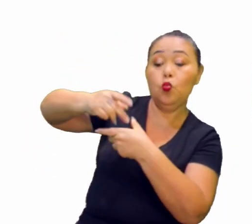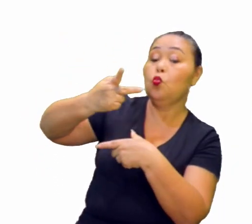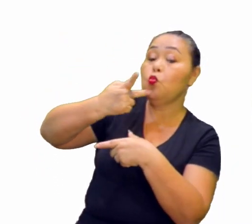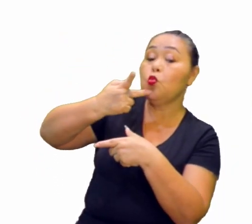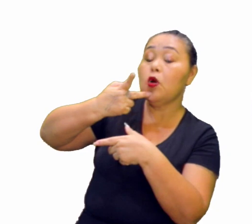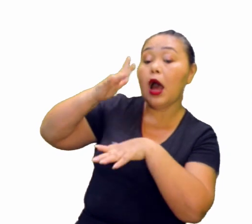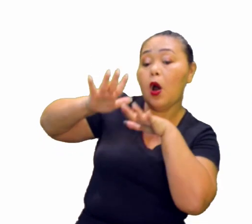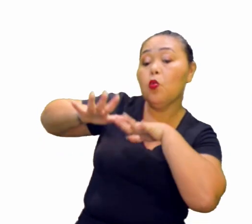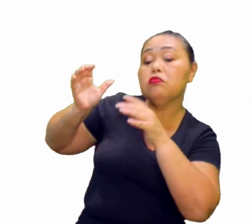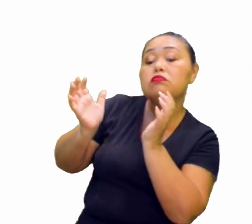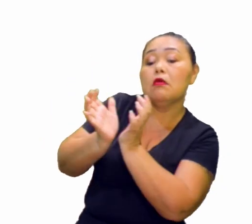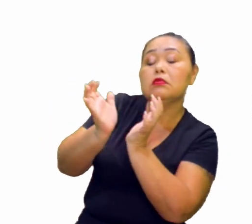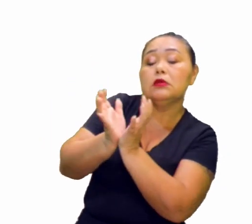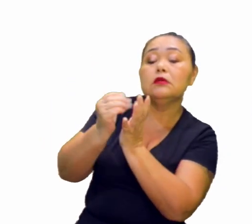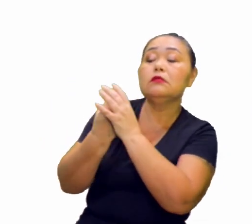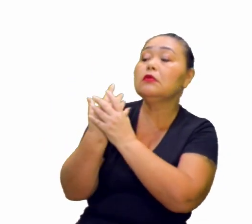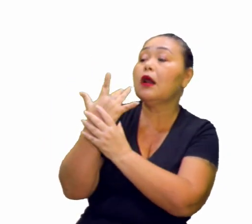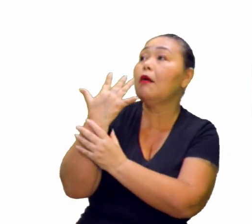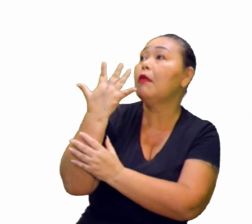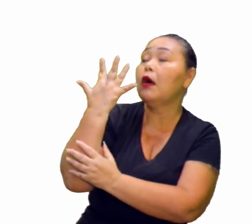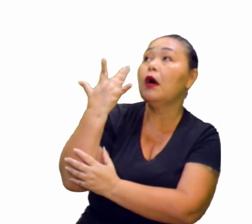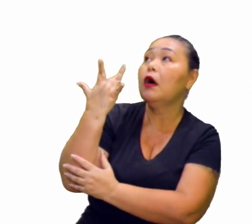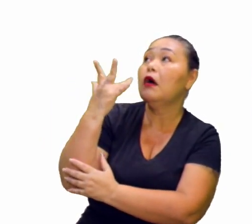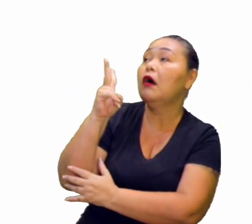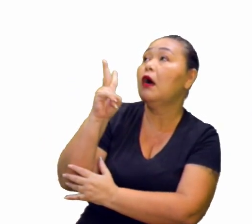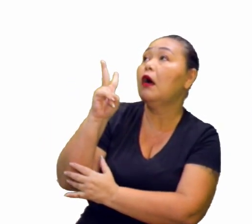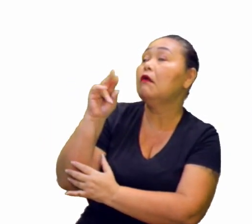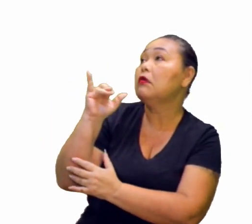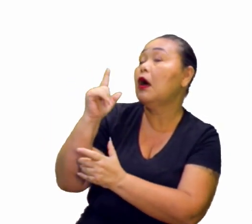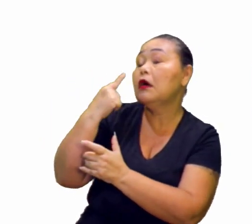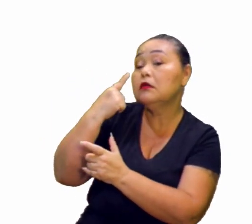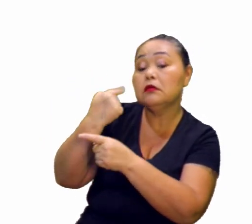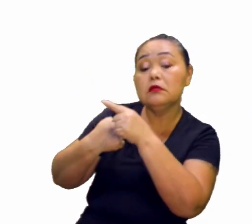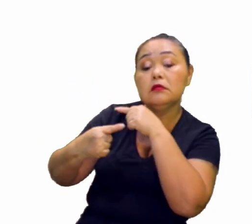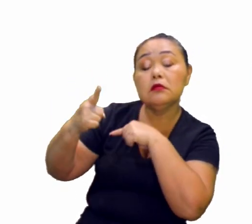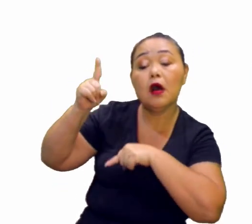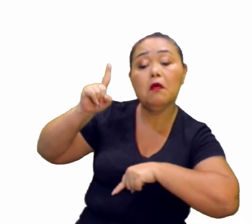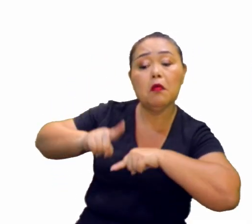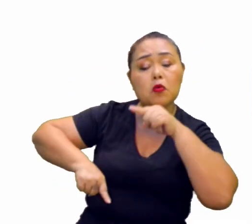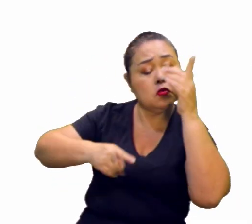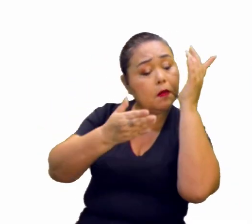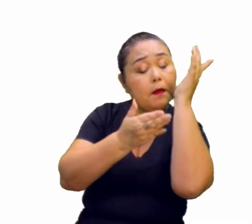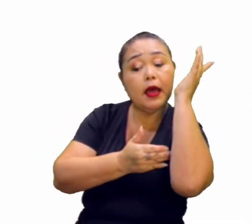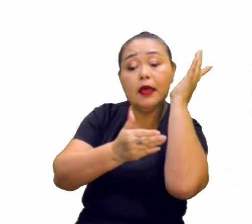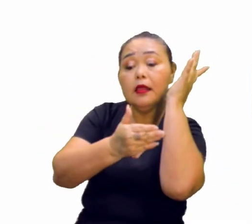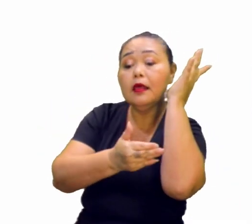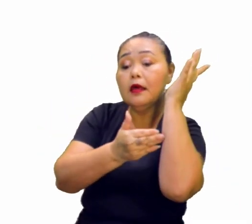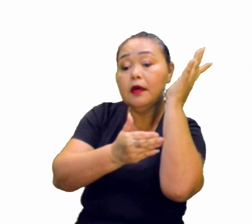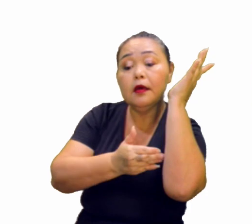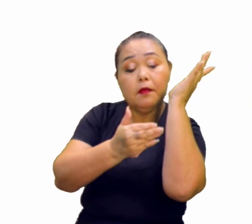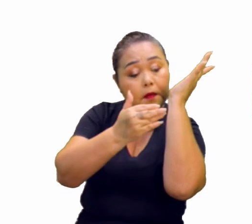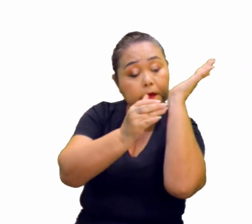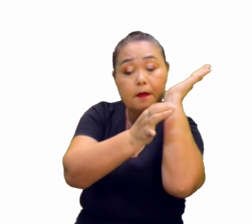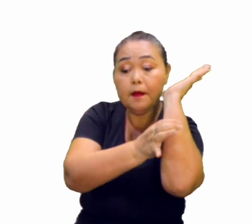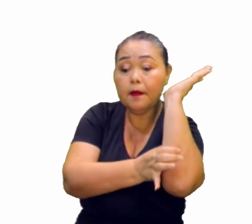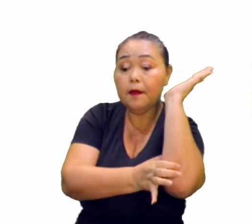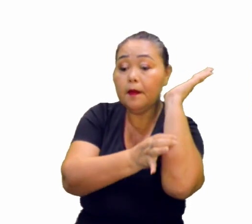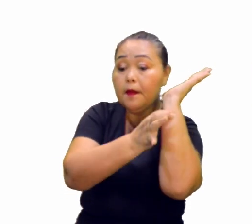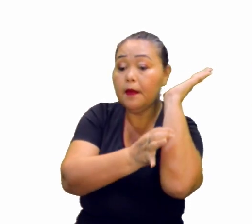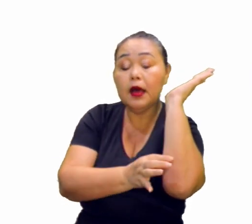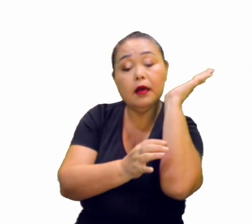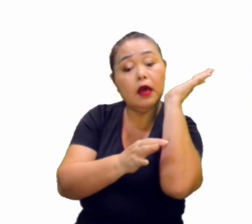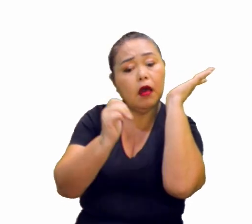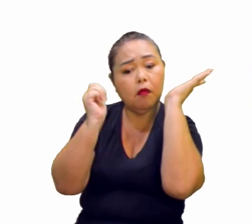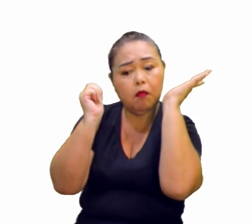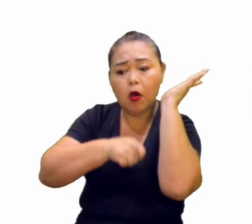algumas espécies florestais vão originar os produtos madeireiros, né? Onde você pode fazer uso disso para